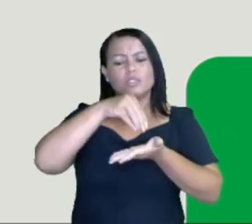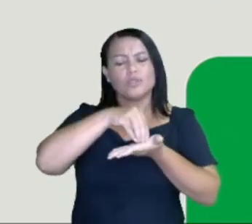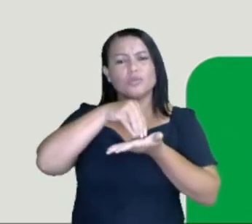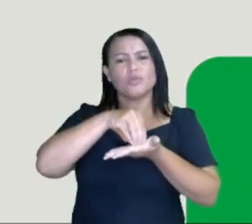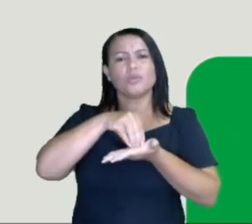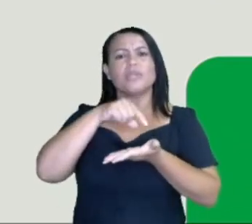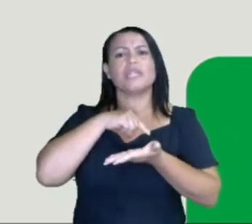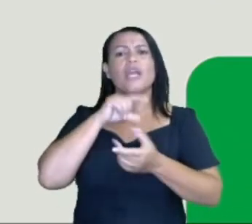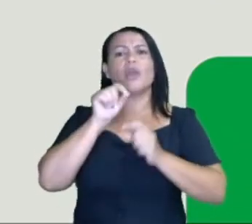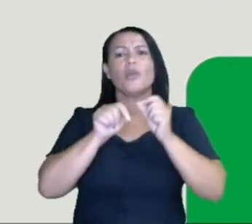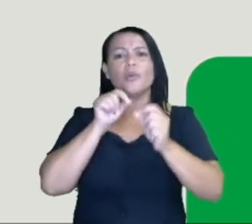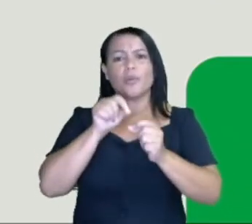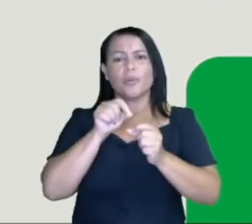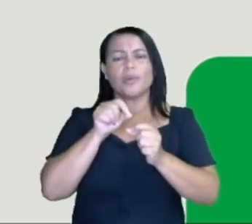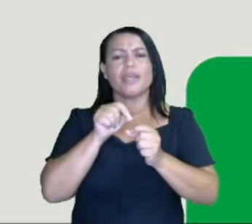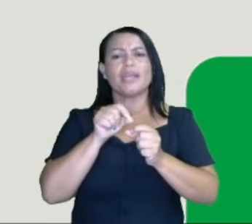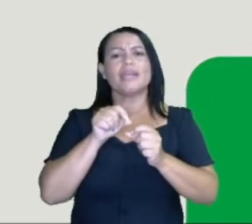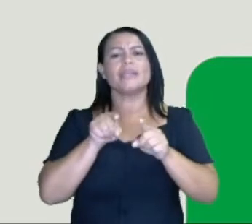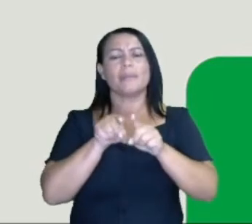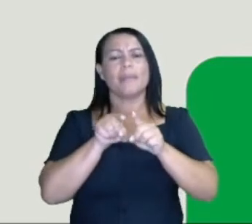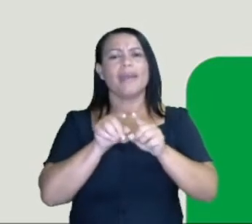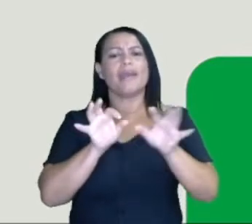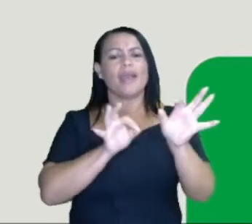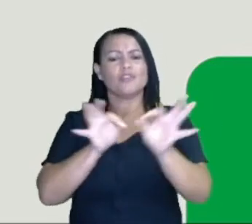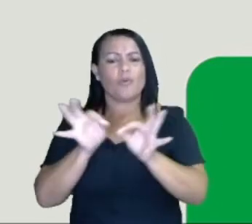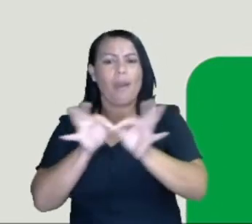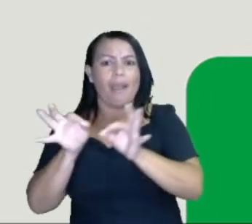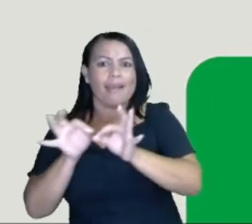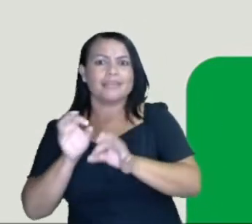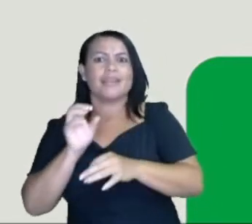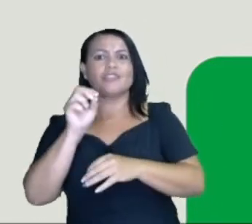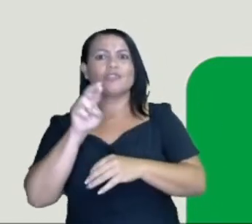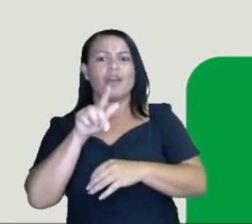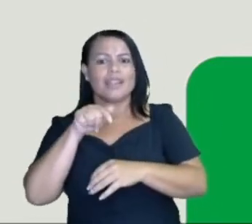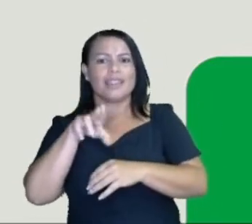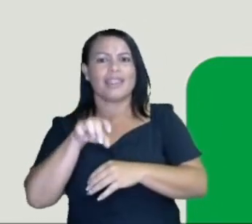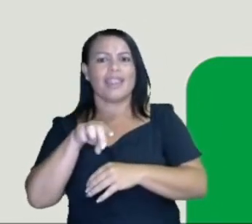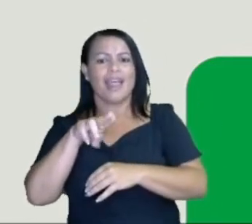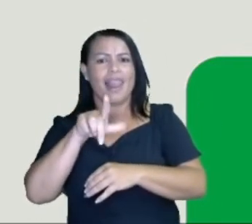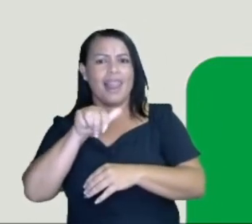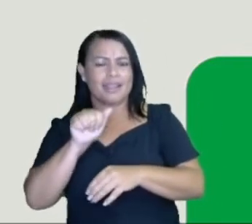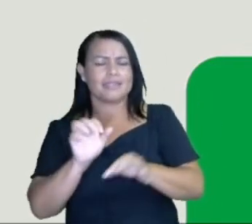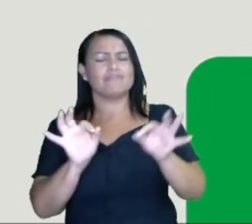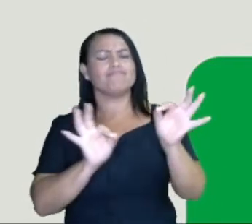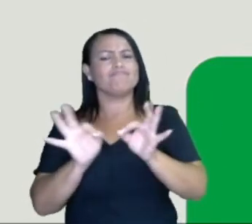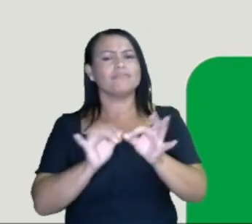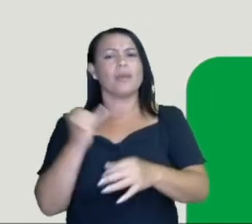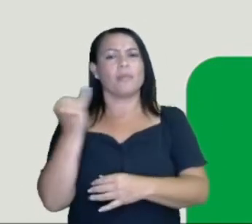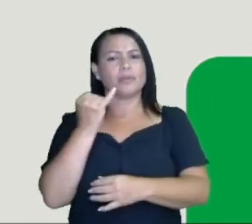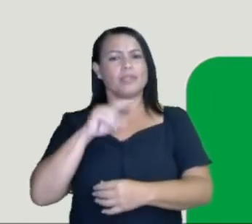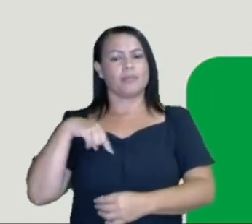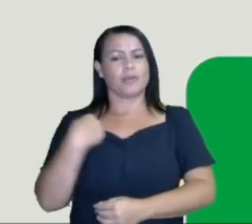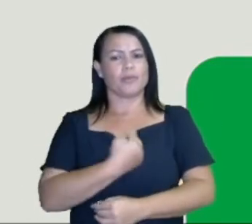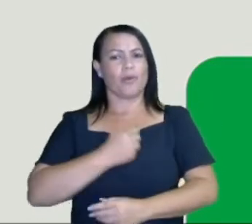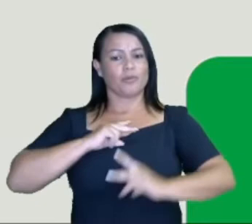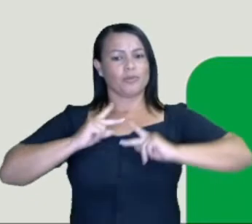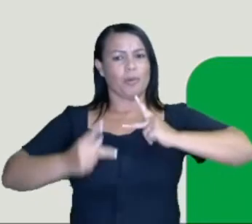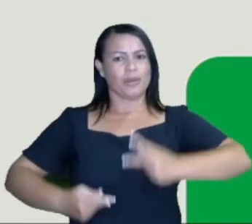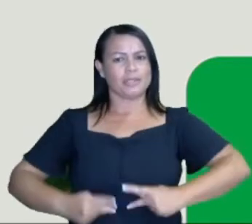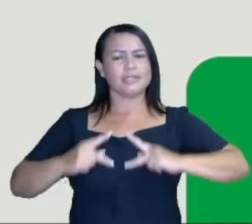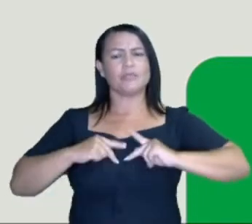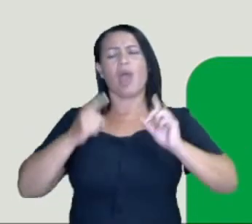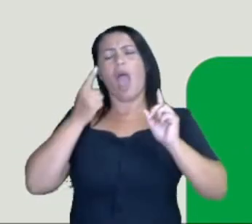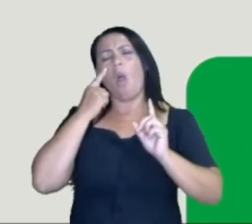na fabricação de ribossomos, que são organelas importantes para o nosso organismo. Vamos fazer uma